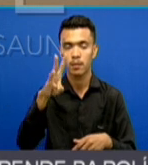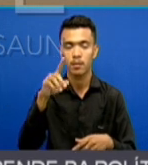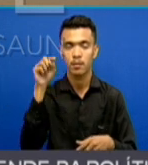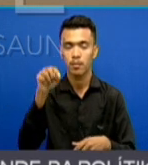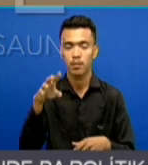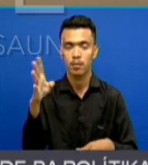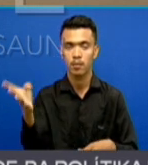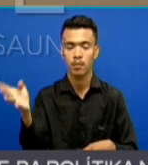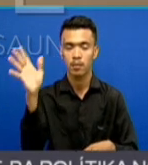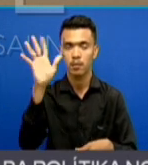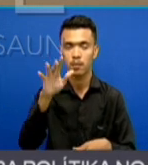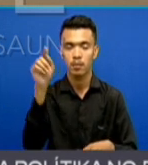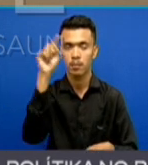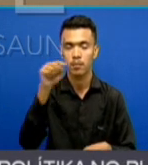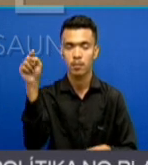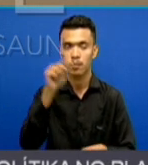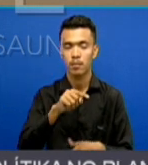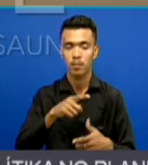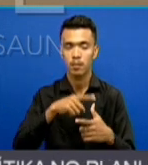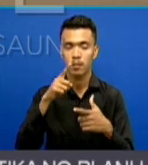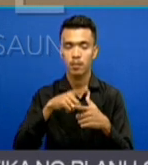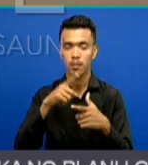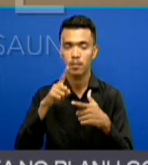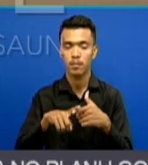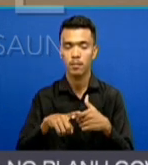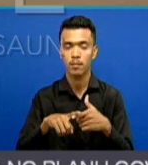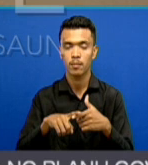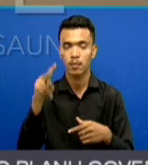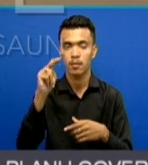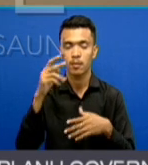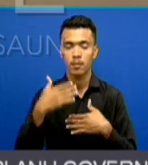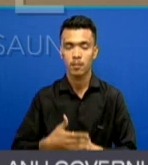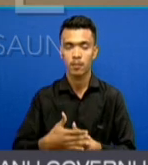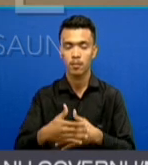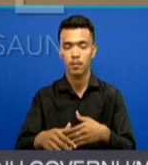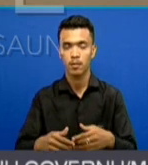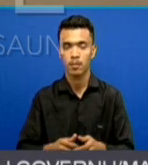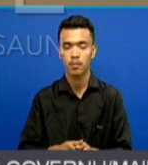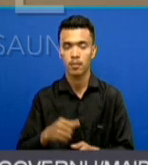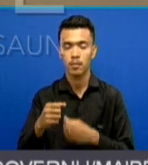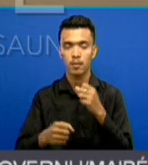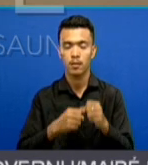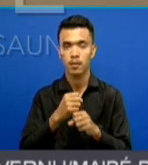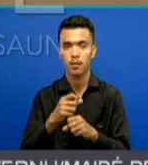26.45%, tu irmã fale, minha companhia Macaloso, minha processo lá auto